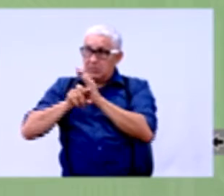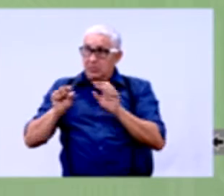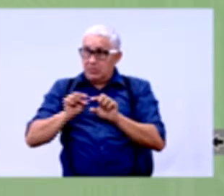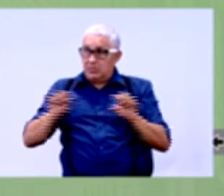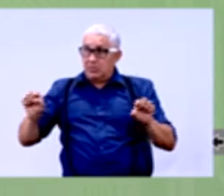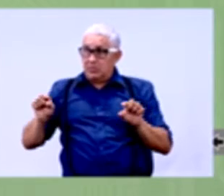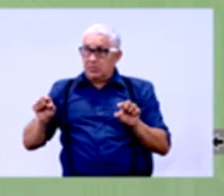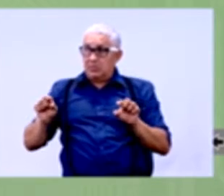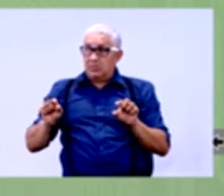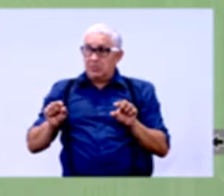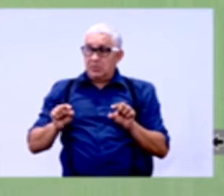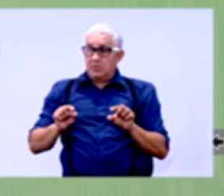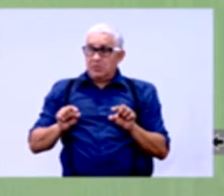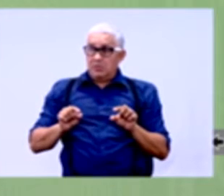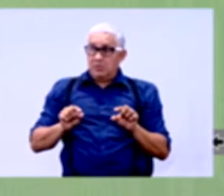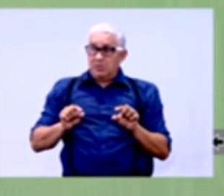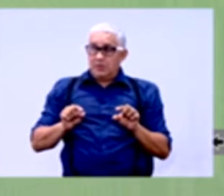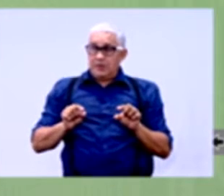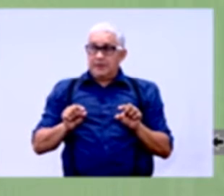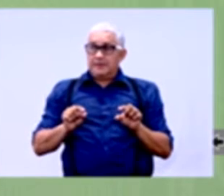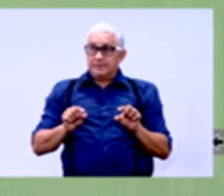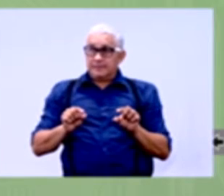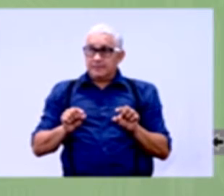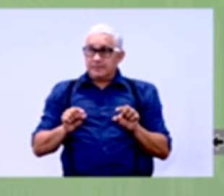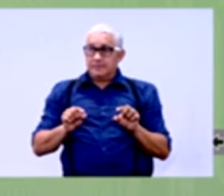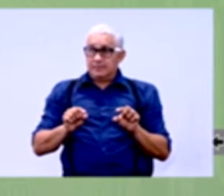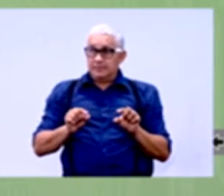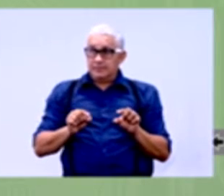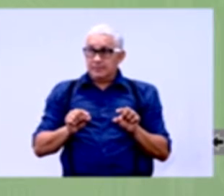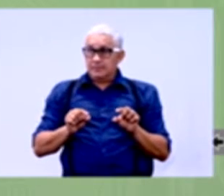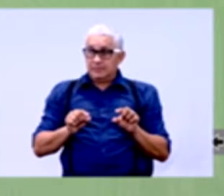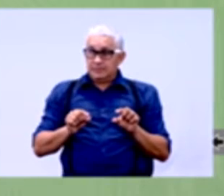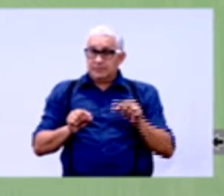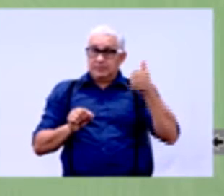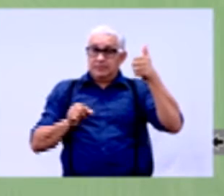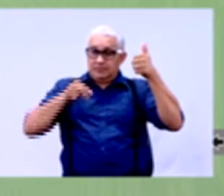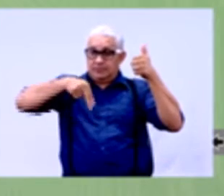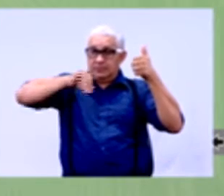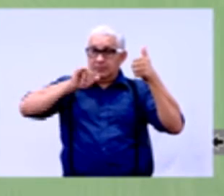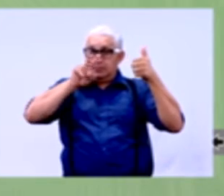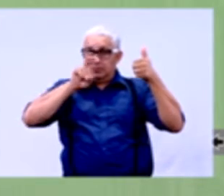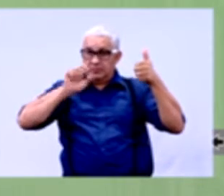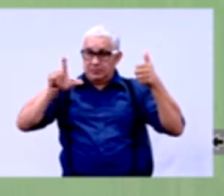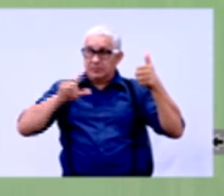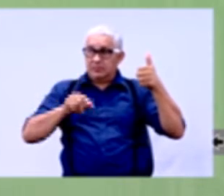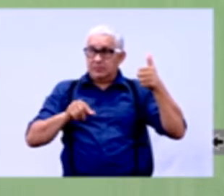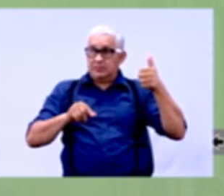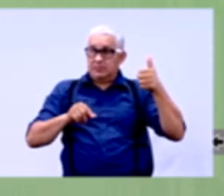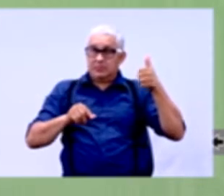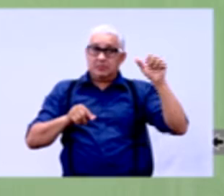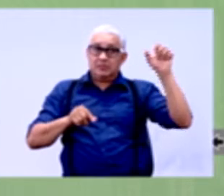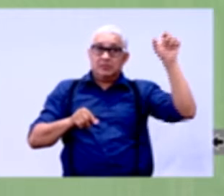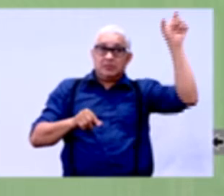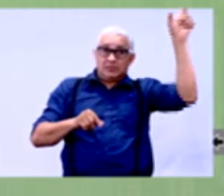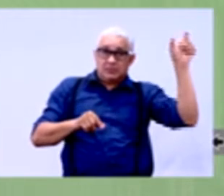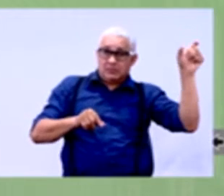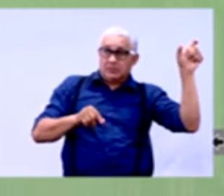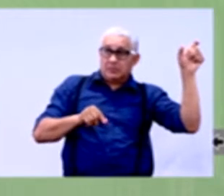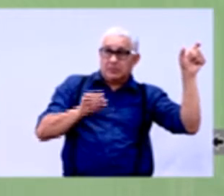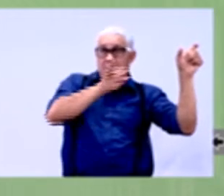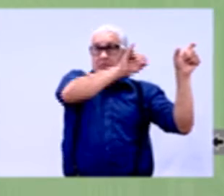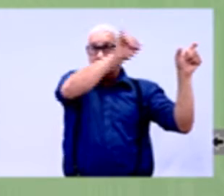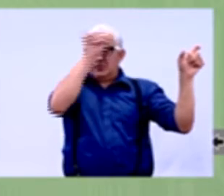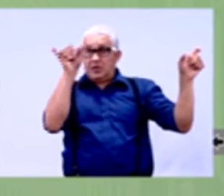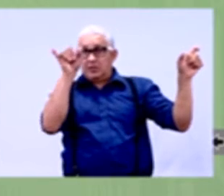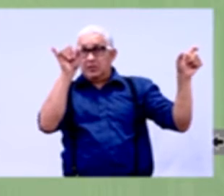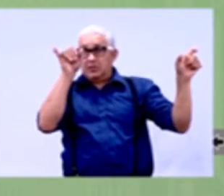nós estamos falando do primeiro nível, ou primeira camada aqui, que é de acesso, que é do cliente para a aplicação, é um